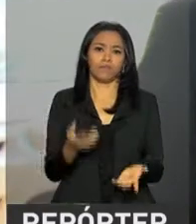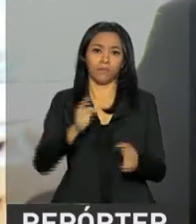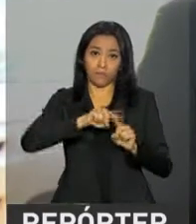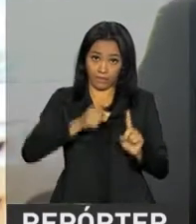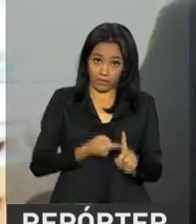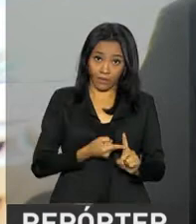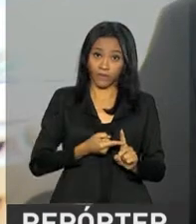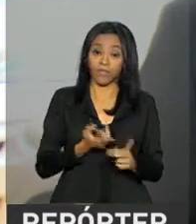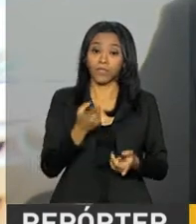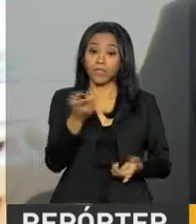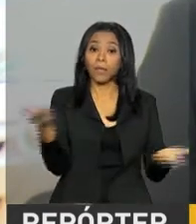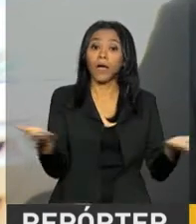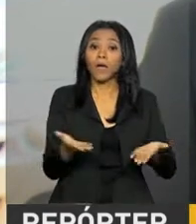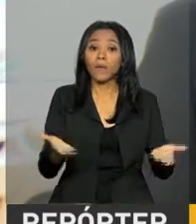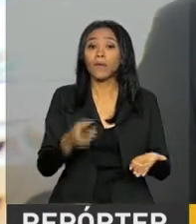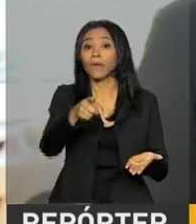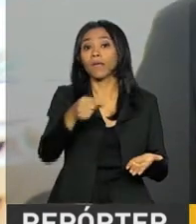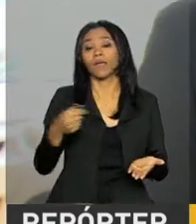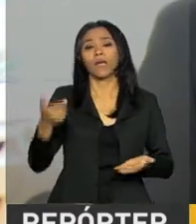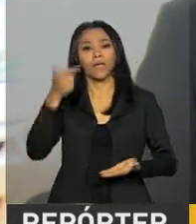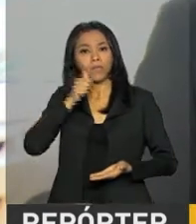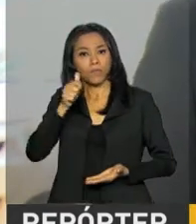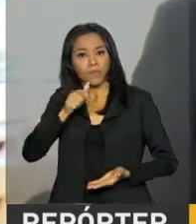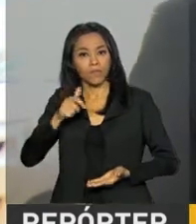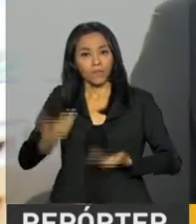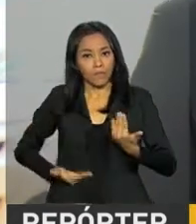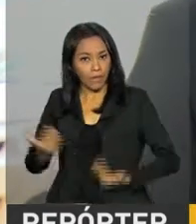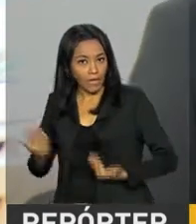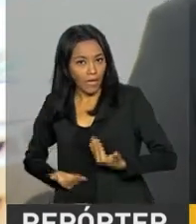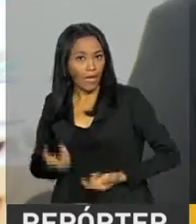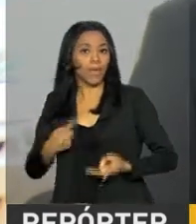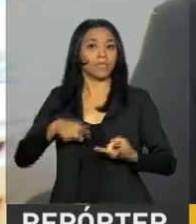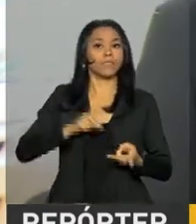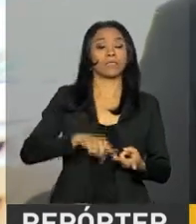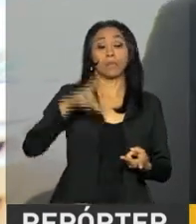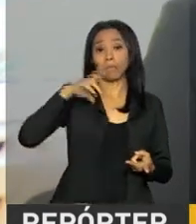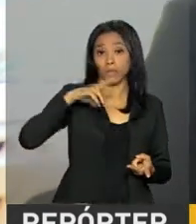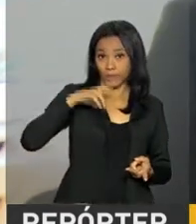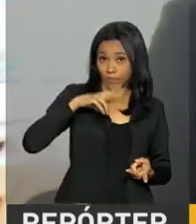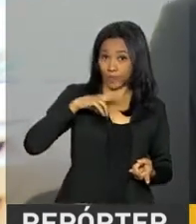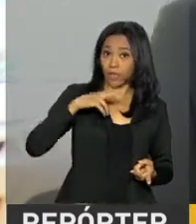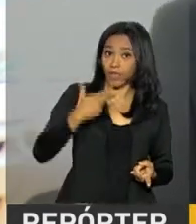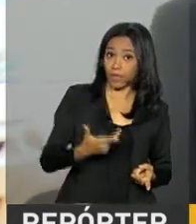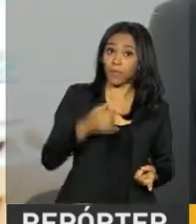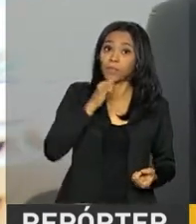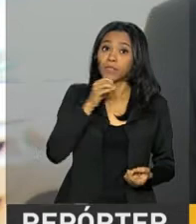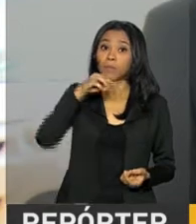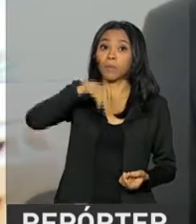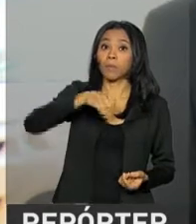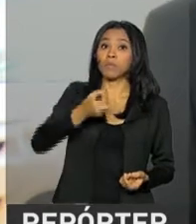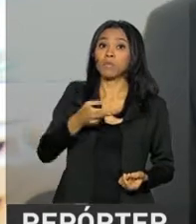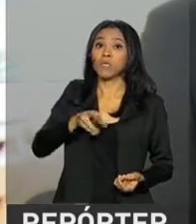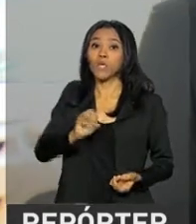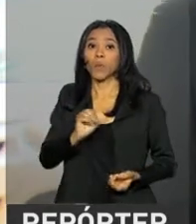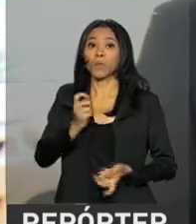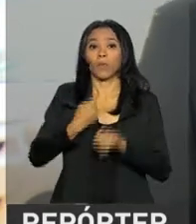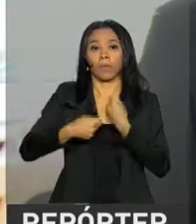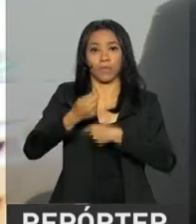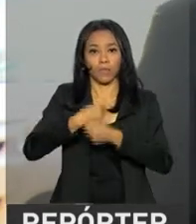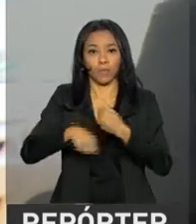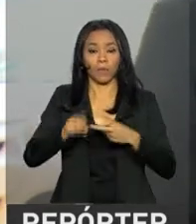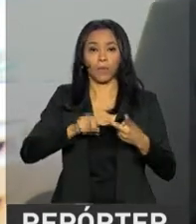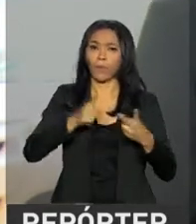agora no caso de empregadas domésticas contribuintes individuais como os microempreendedores individuais e